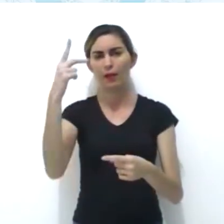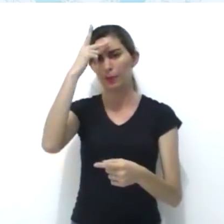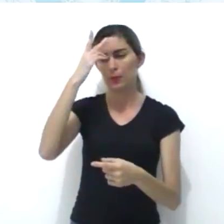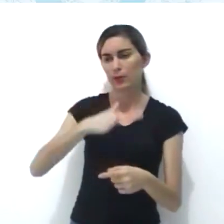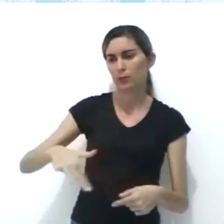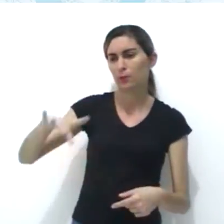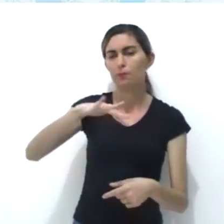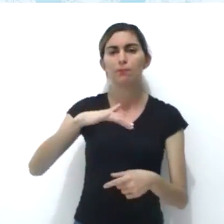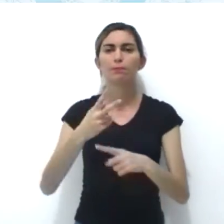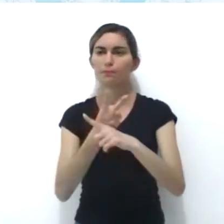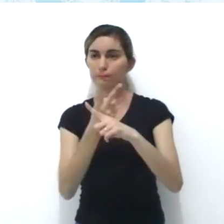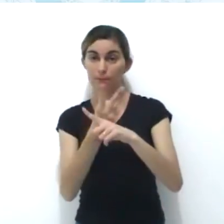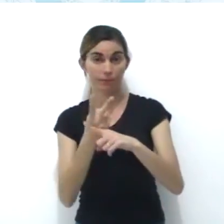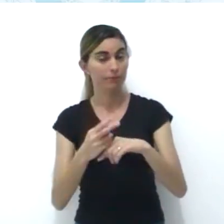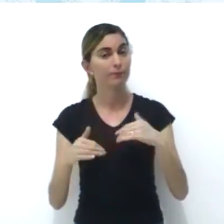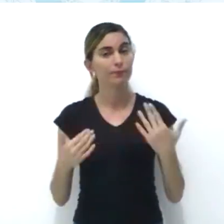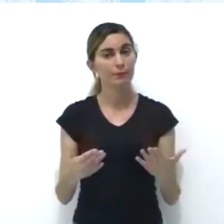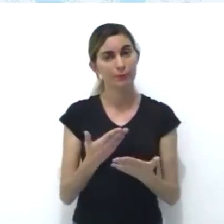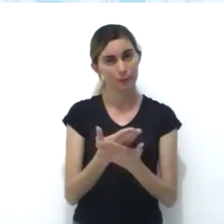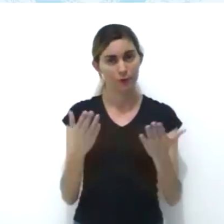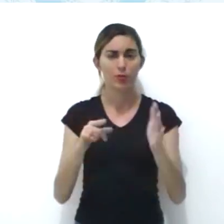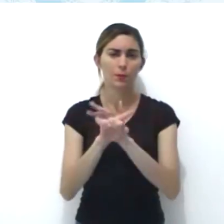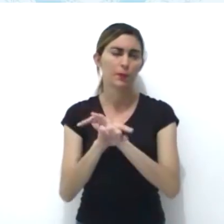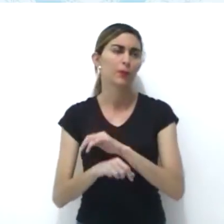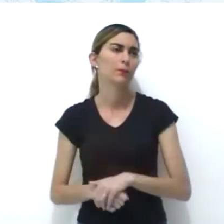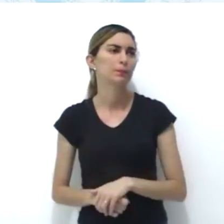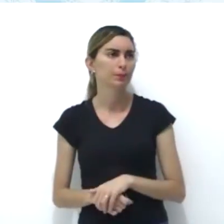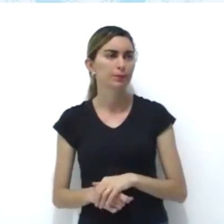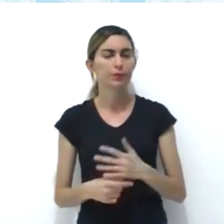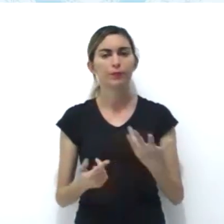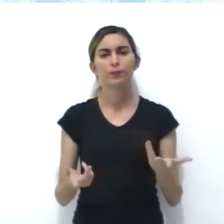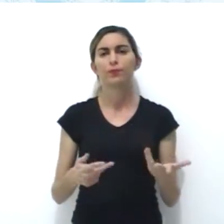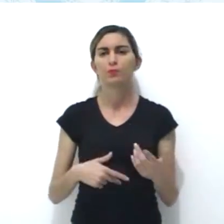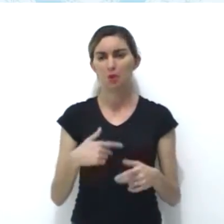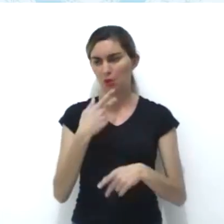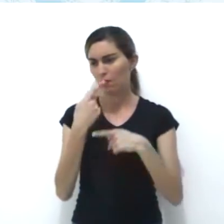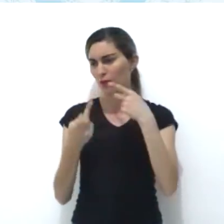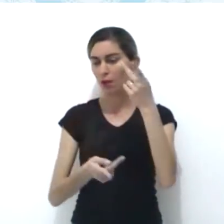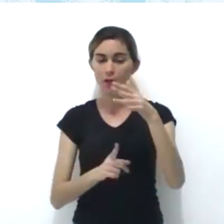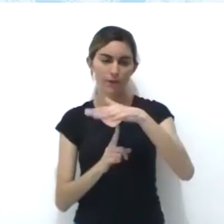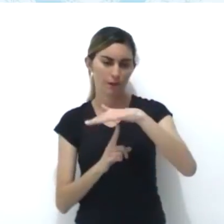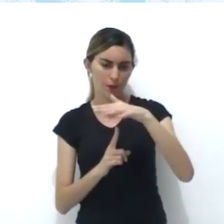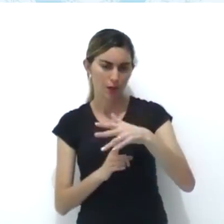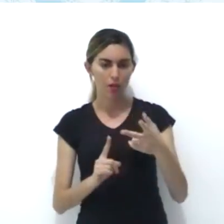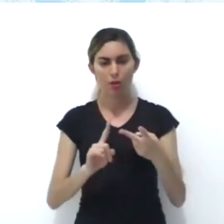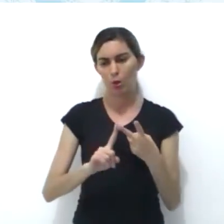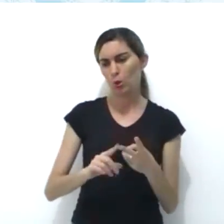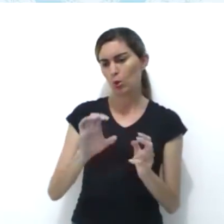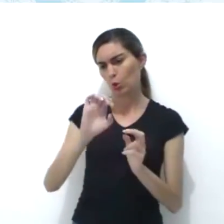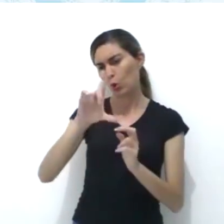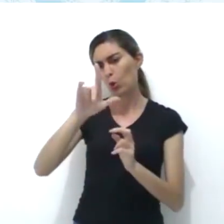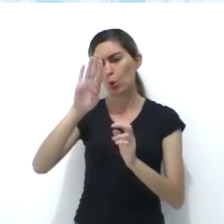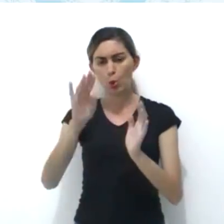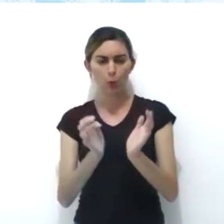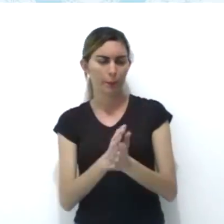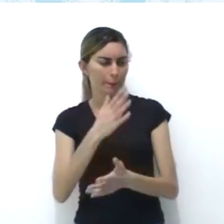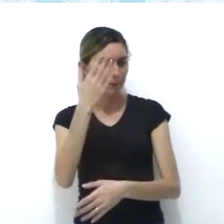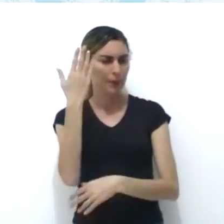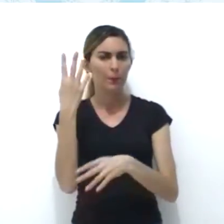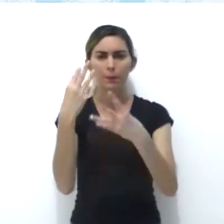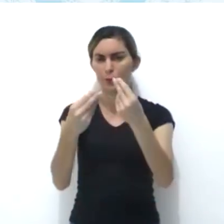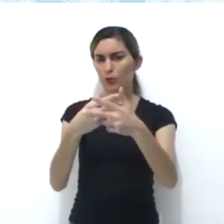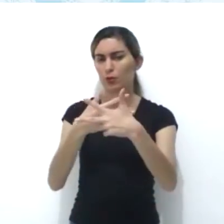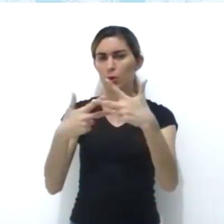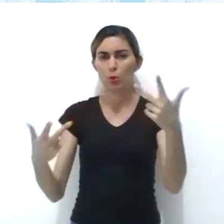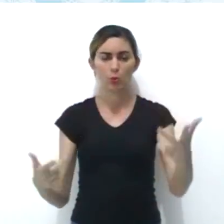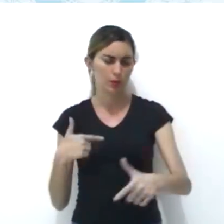cabe a gente ali, ó, procurar. E aí você pode estar se perguntando, falei sobre feira, falei sobre clube, ai meu